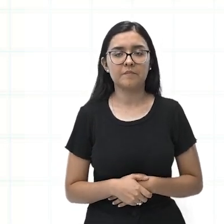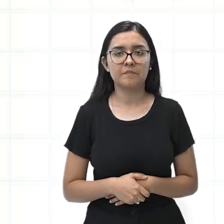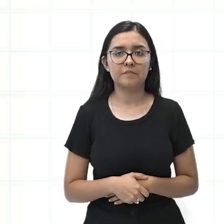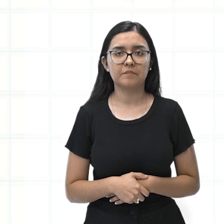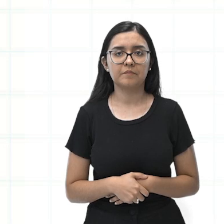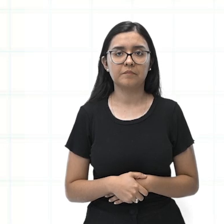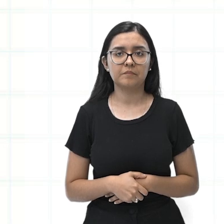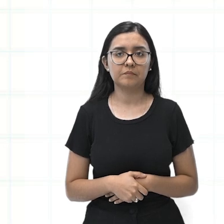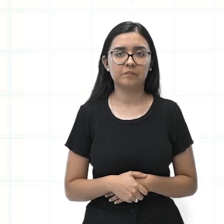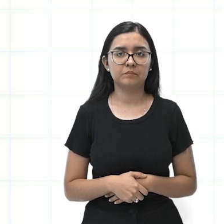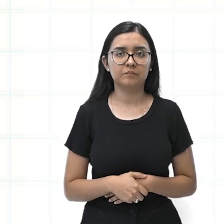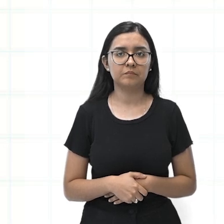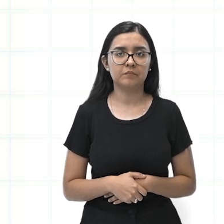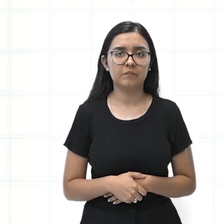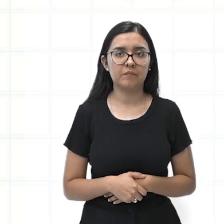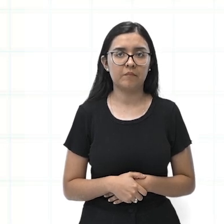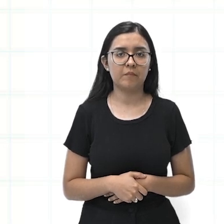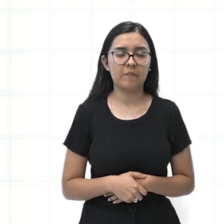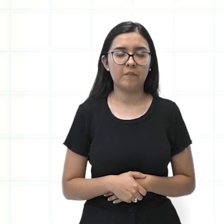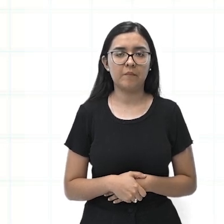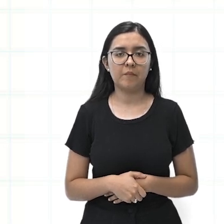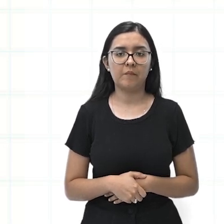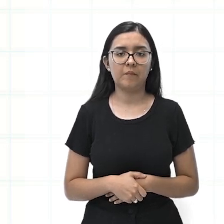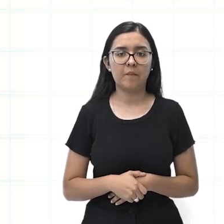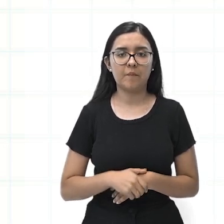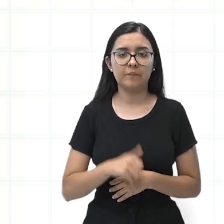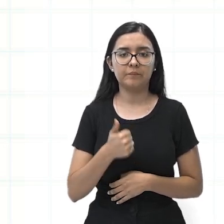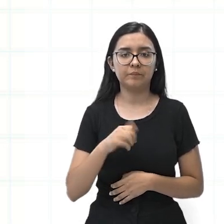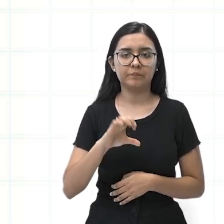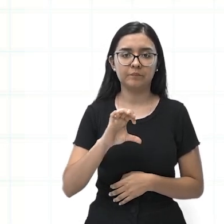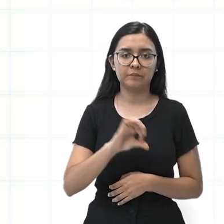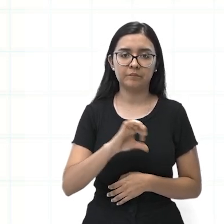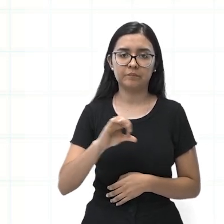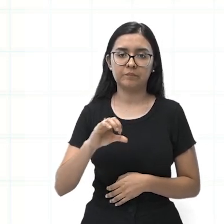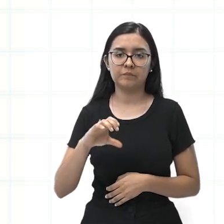da forma normal,